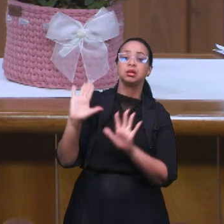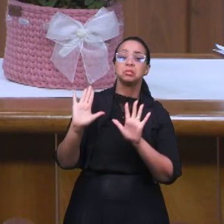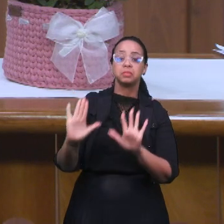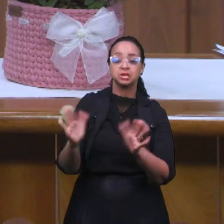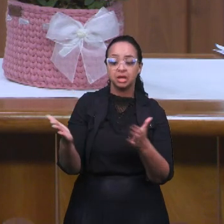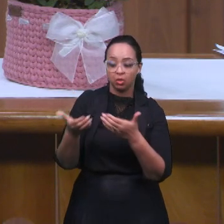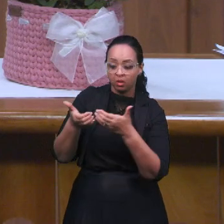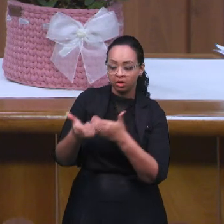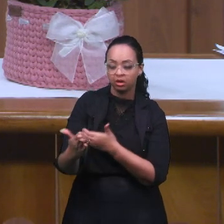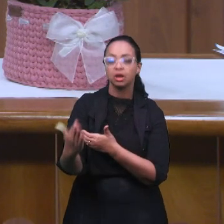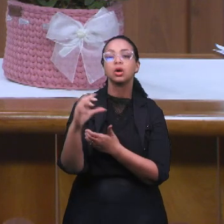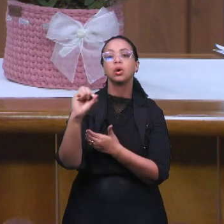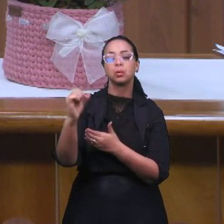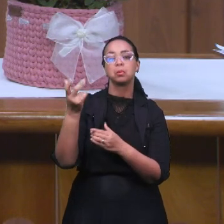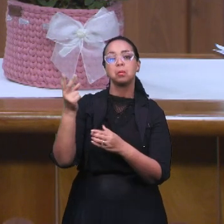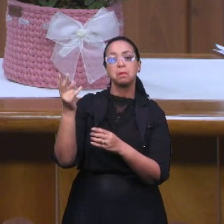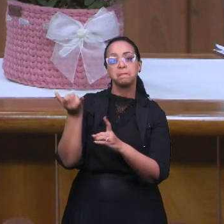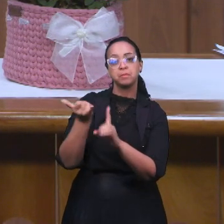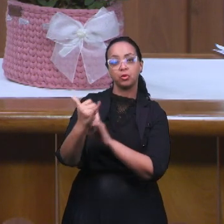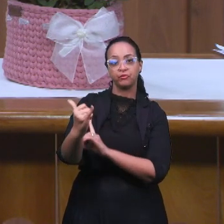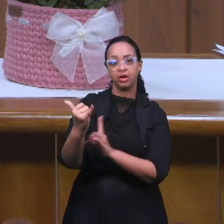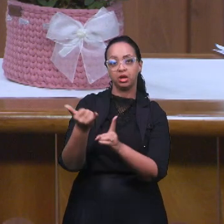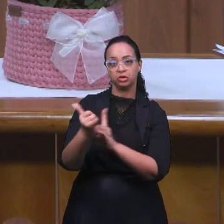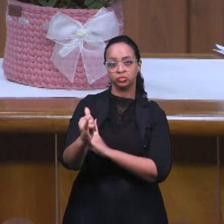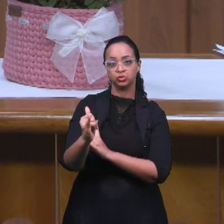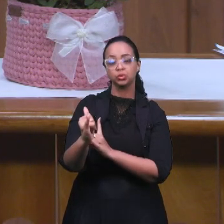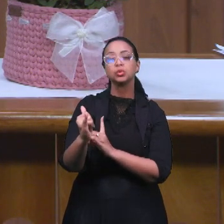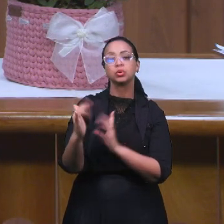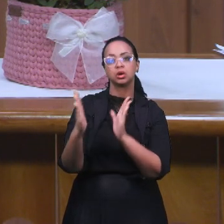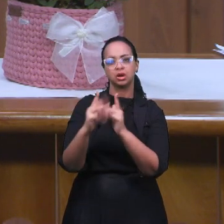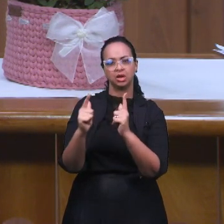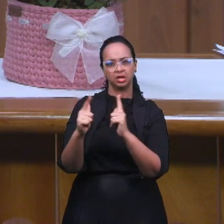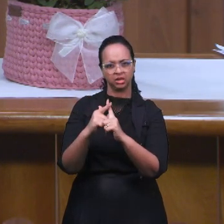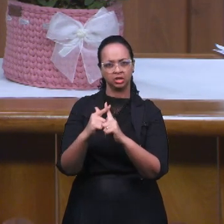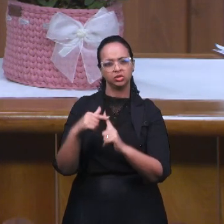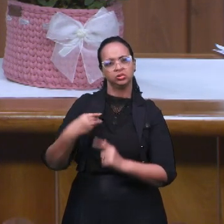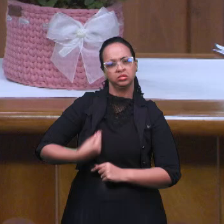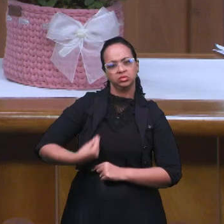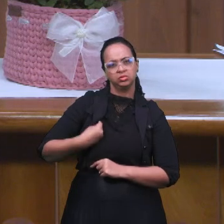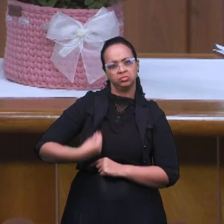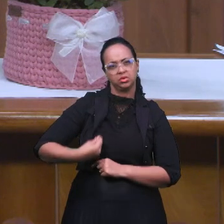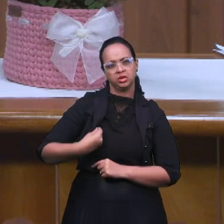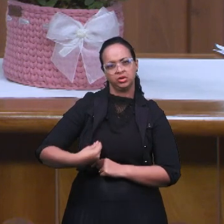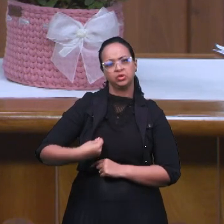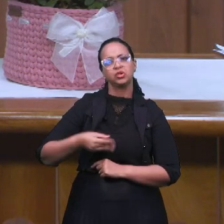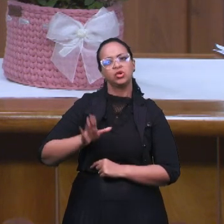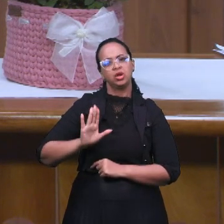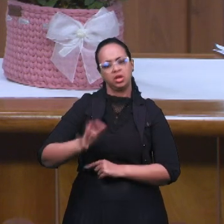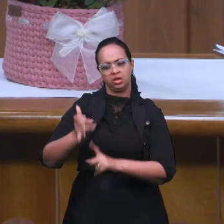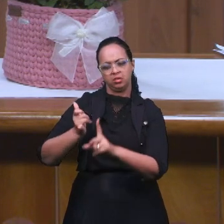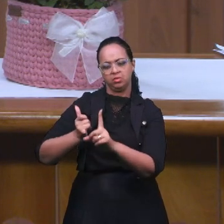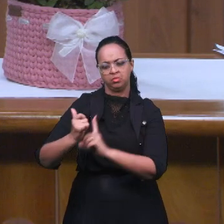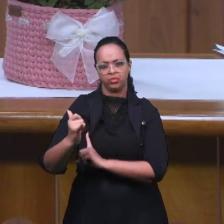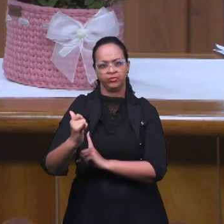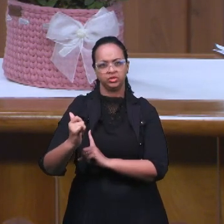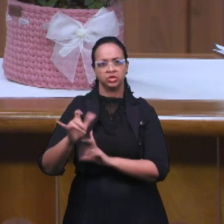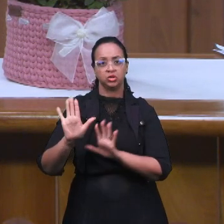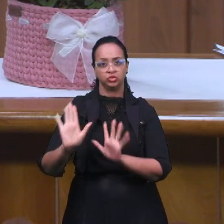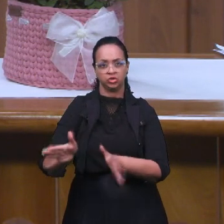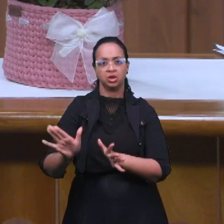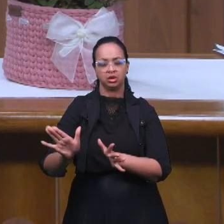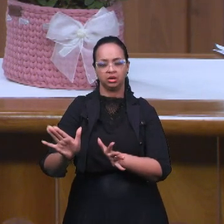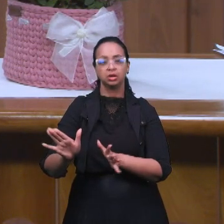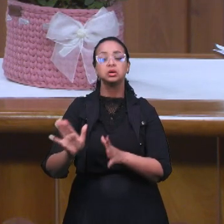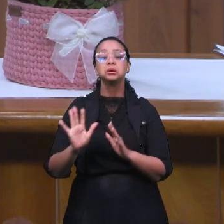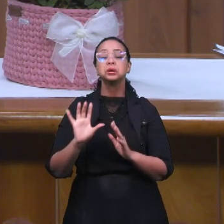o profético. Então a igreja está vivendo aquilo que foi profetizado. E veja